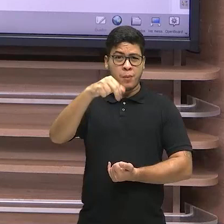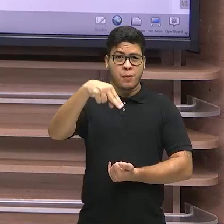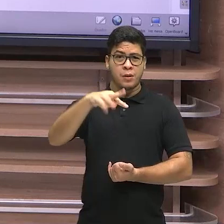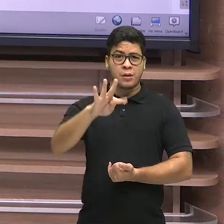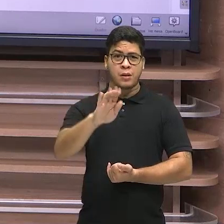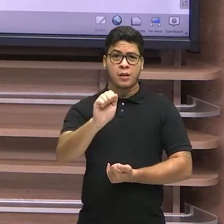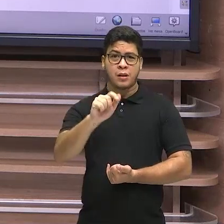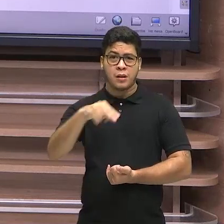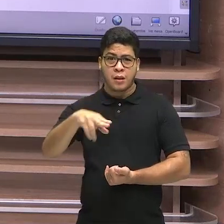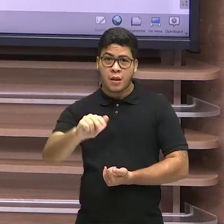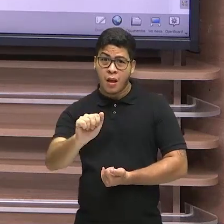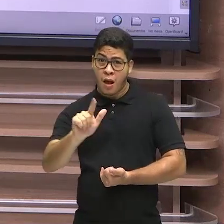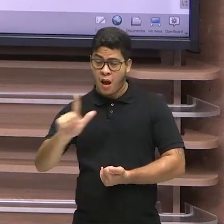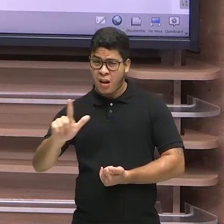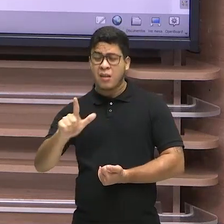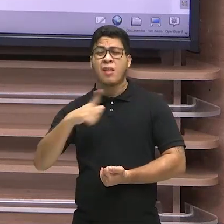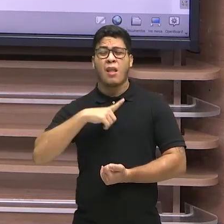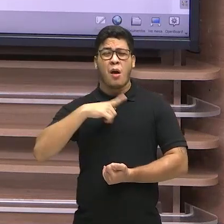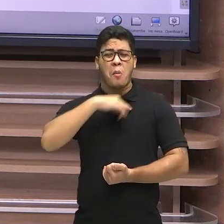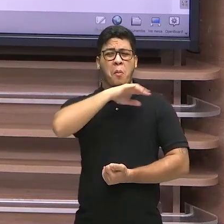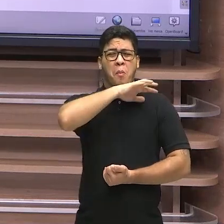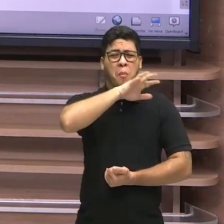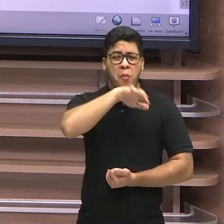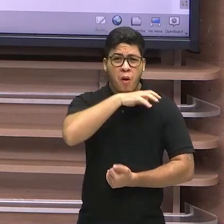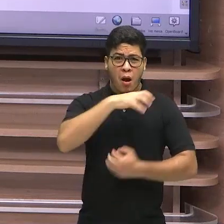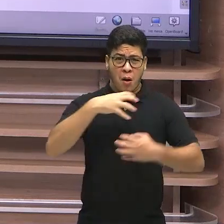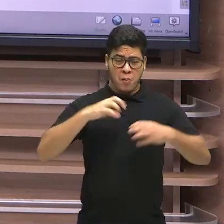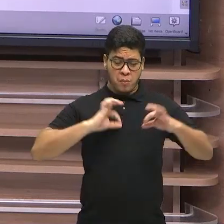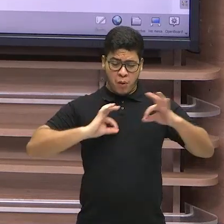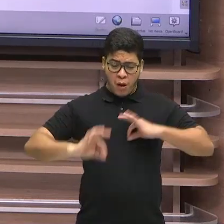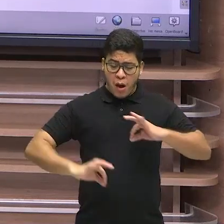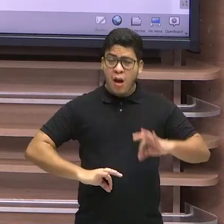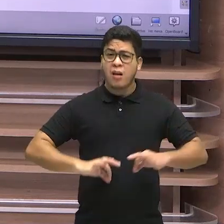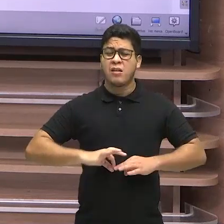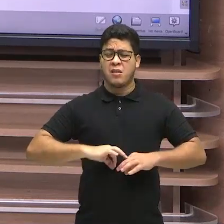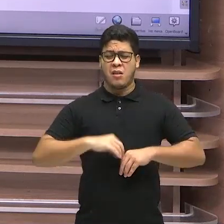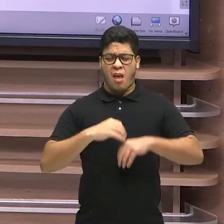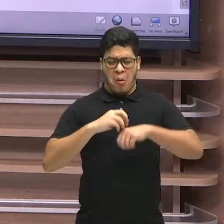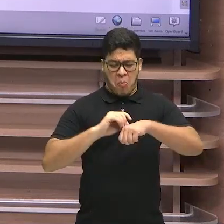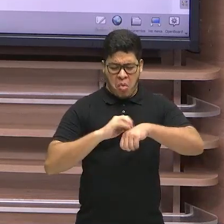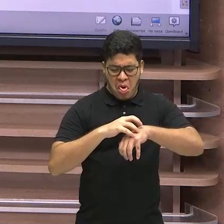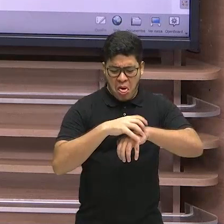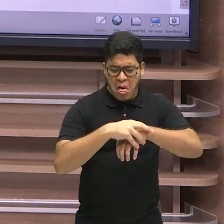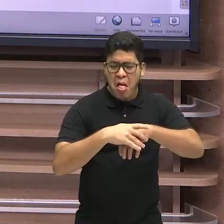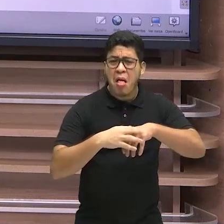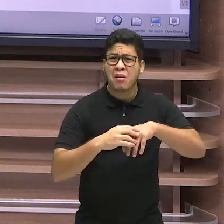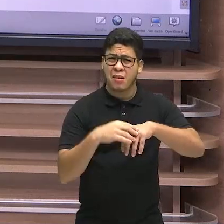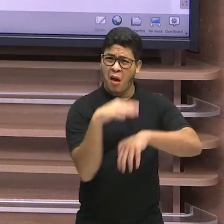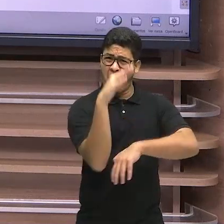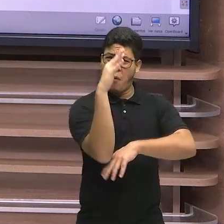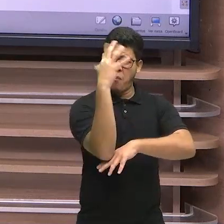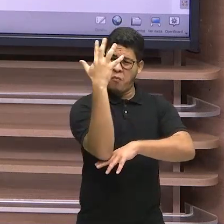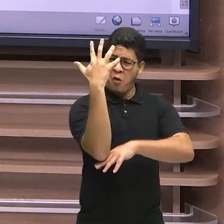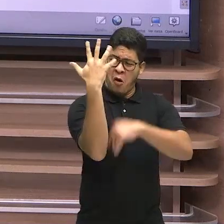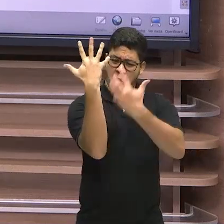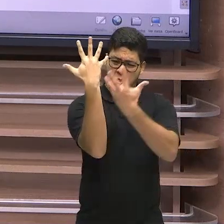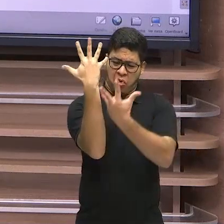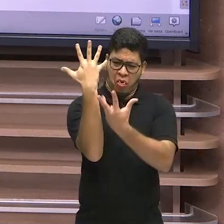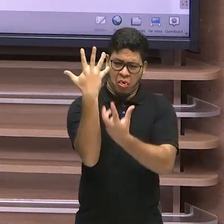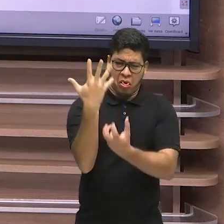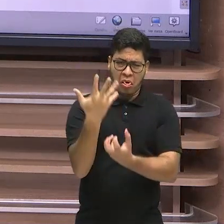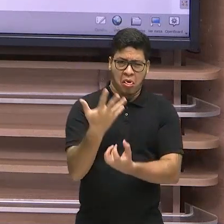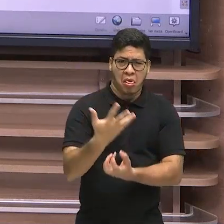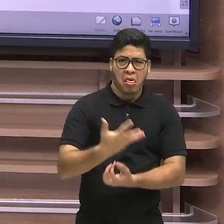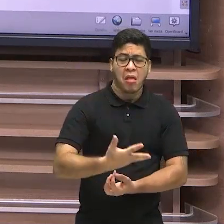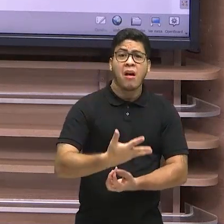aí onças com pata queimada, né, árvores dizimadas, né, florestas que